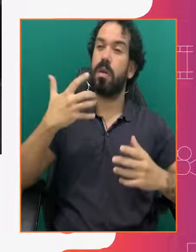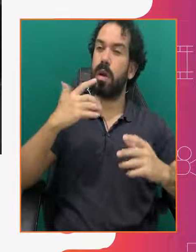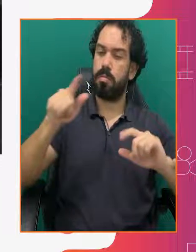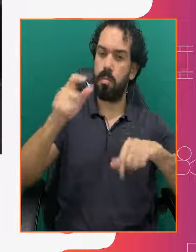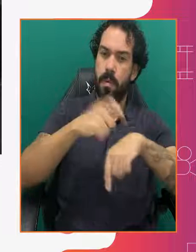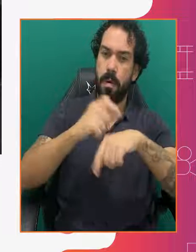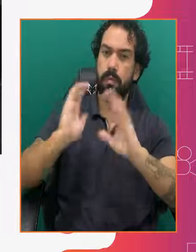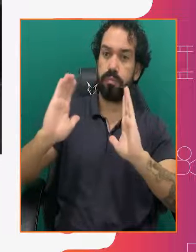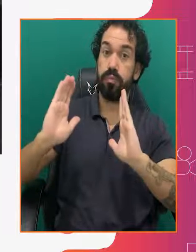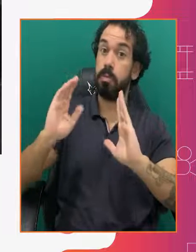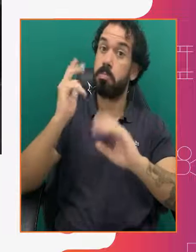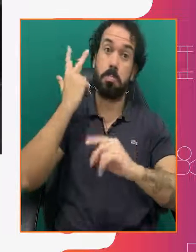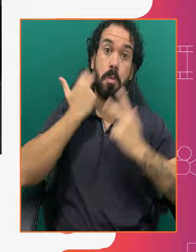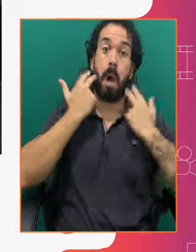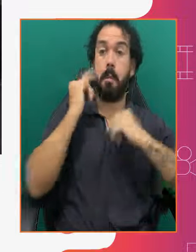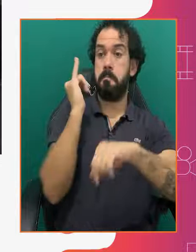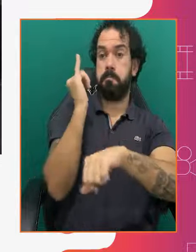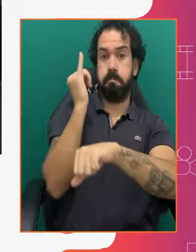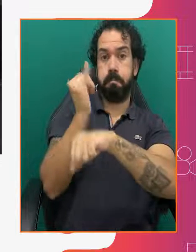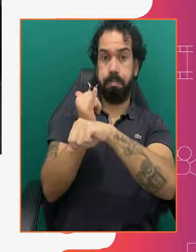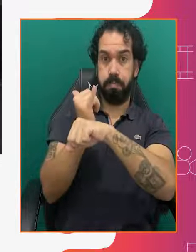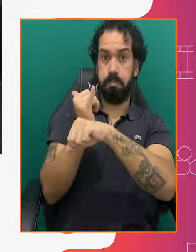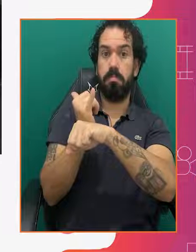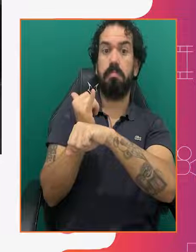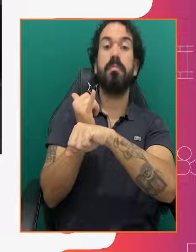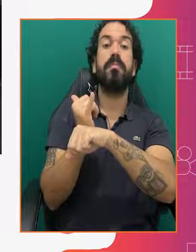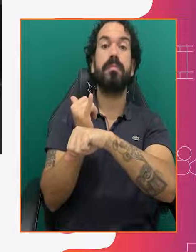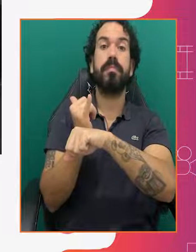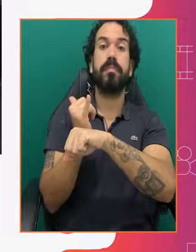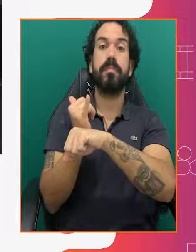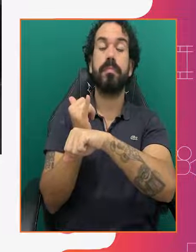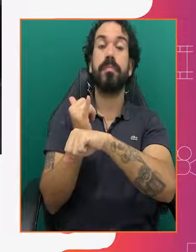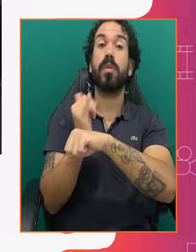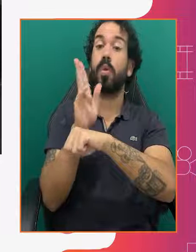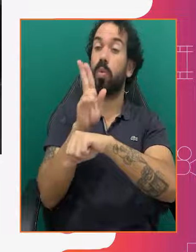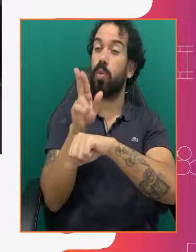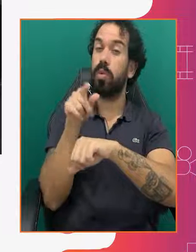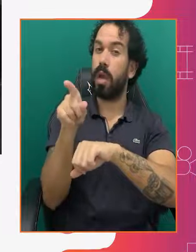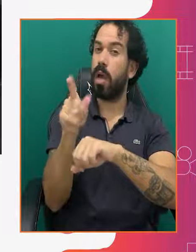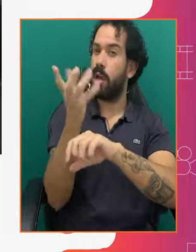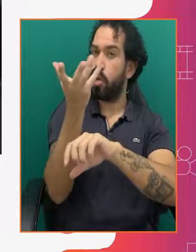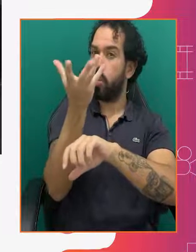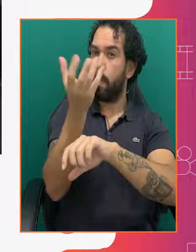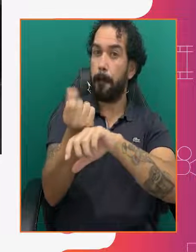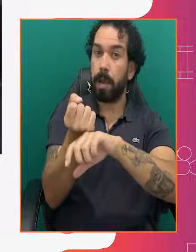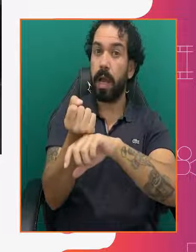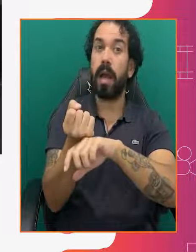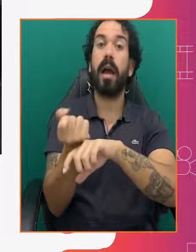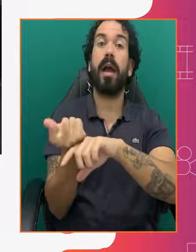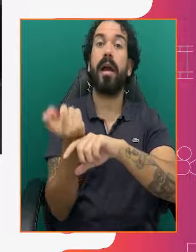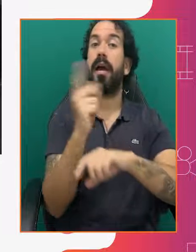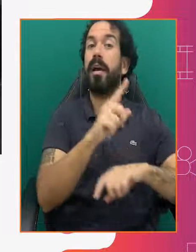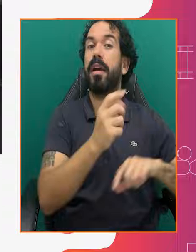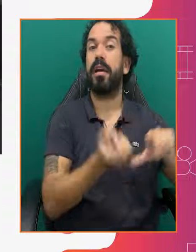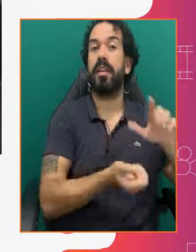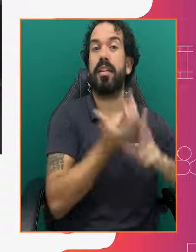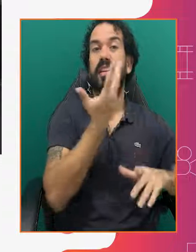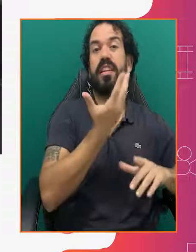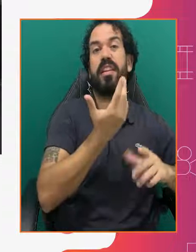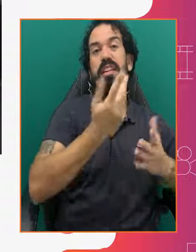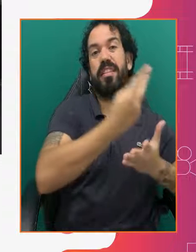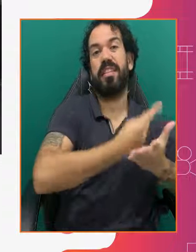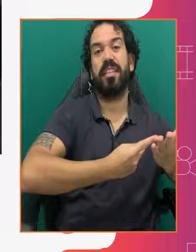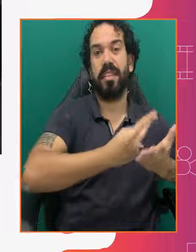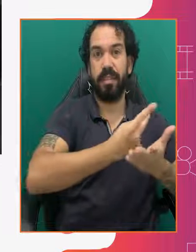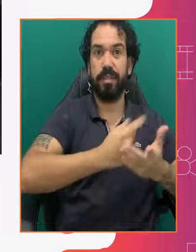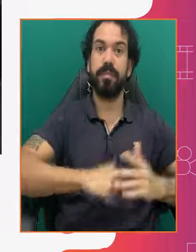desejada é filmada com uma câmera comum, uma câmera tradicional, e com base nessa captura é desenvolvido então